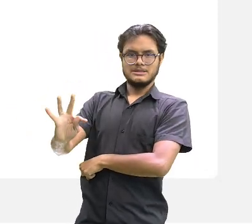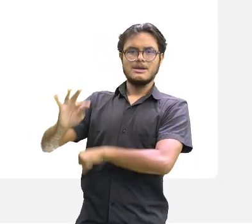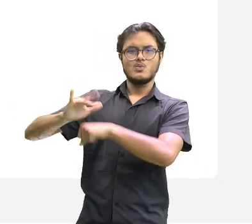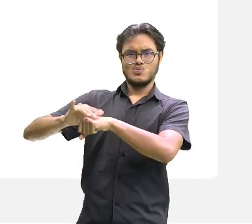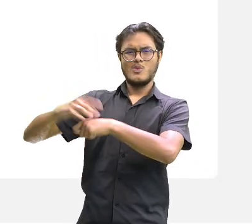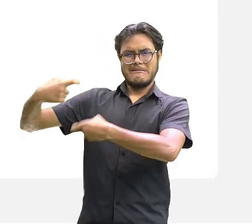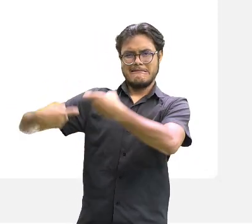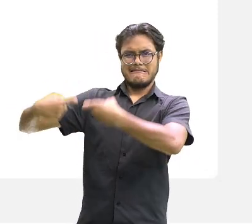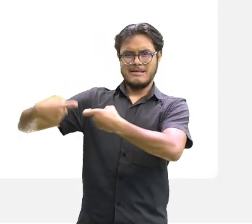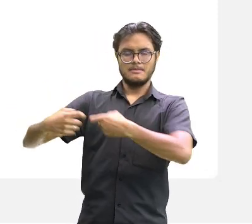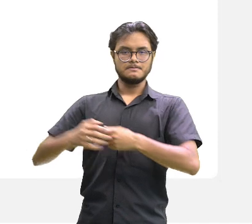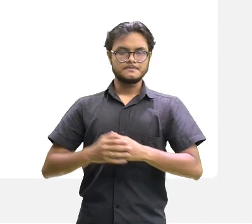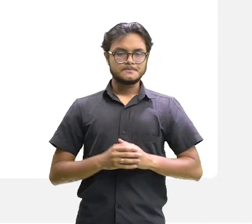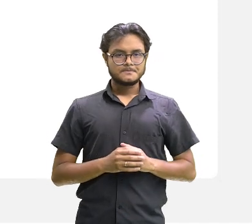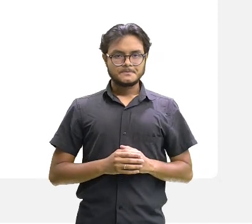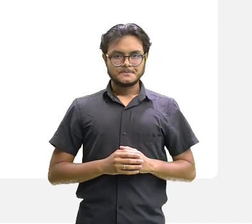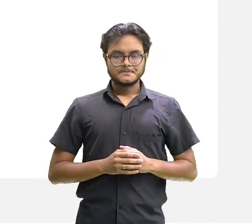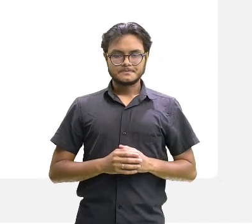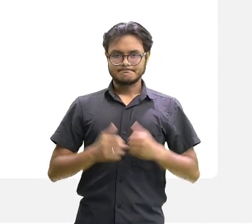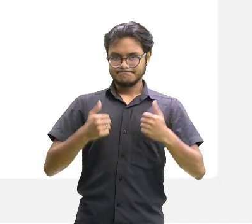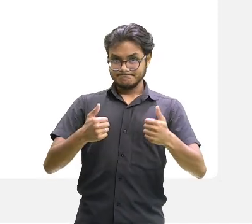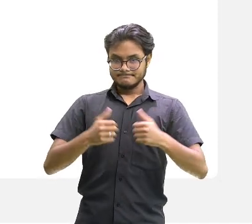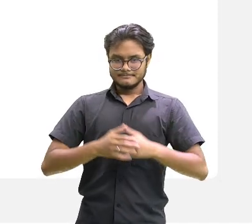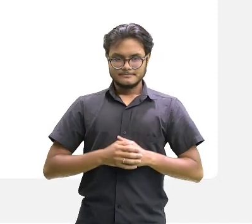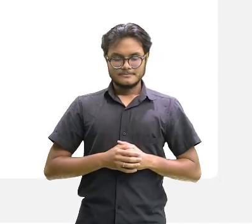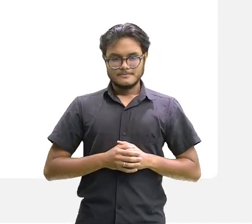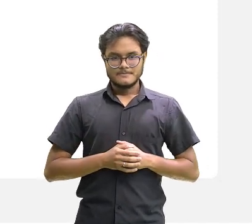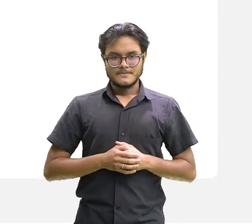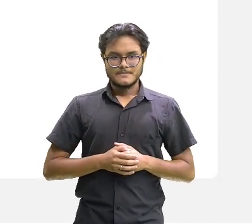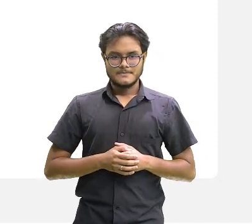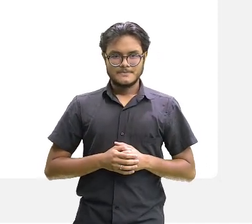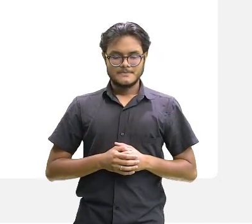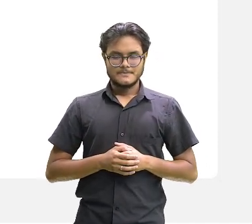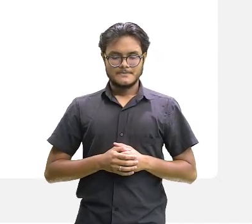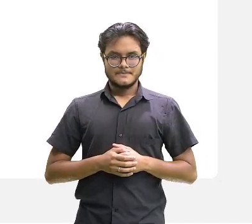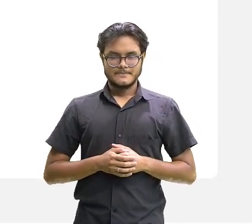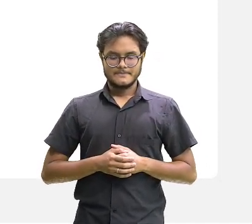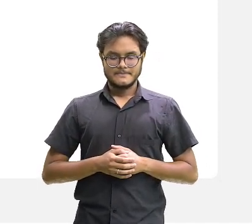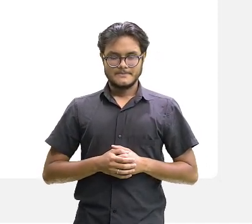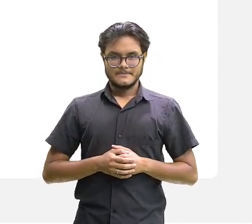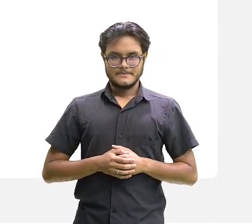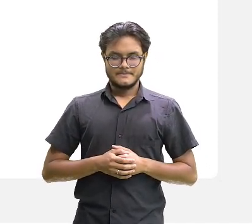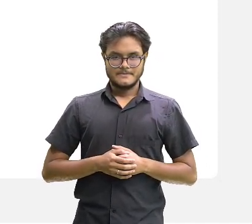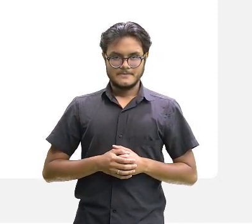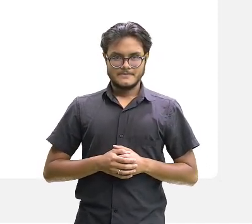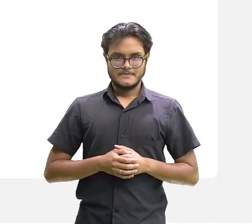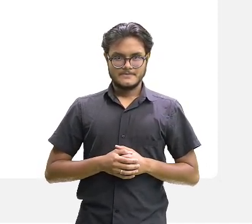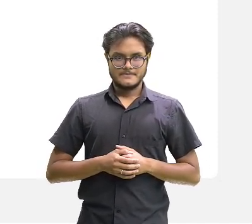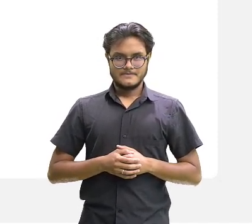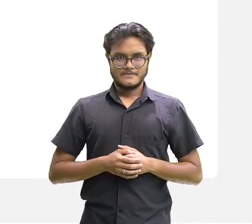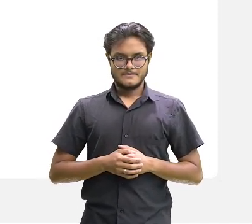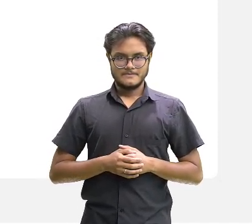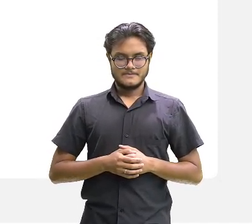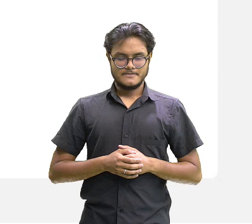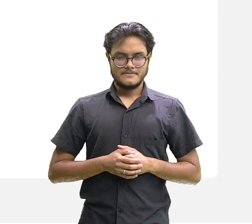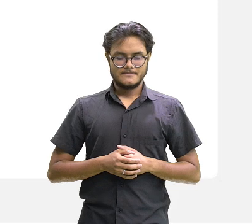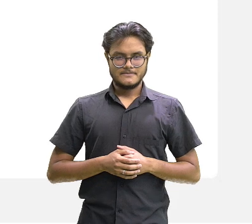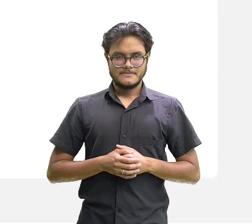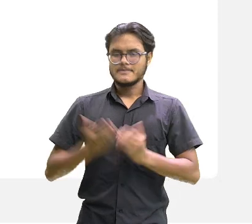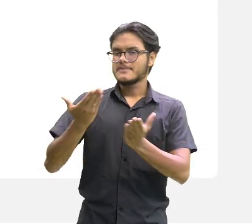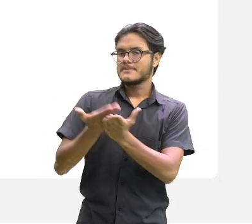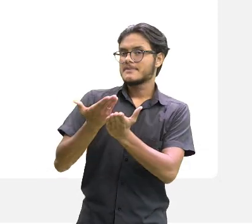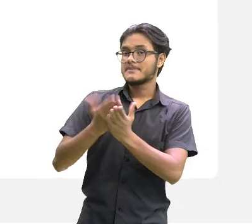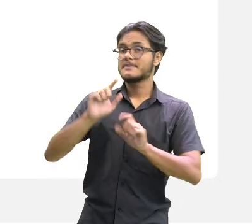aí, pessoal? Vamos viajar aqui agora, gente. É extremamente importante, não é verdade? Para a gente estudar isso